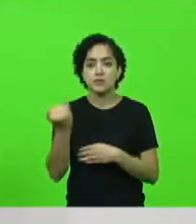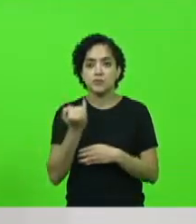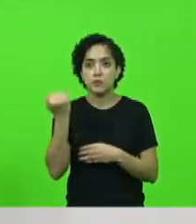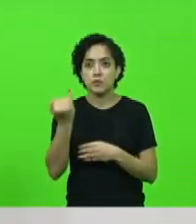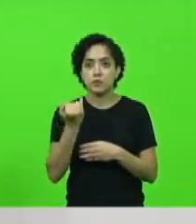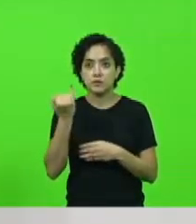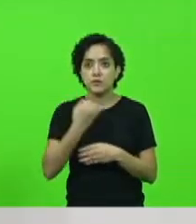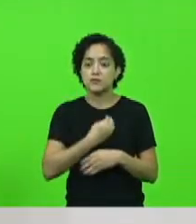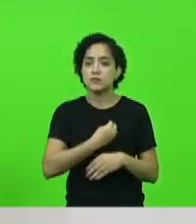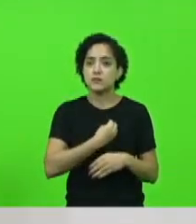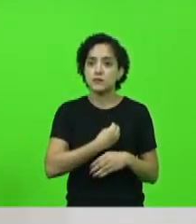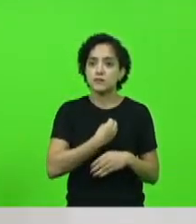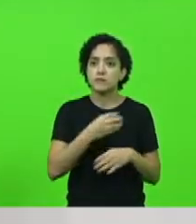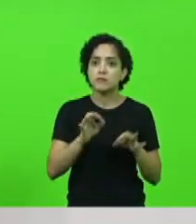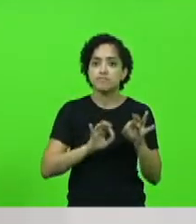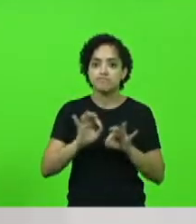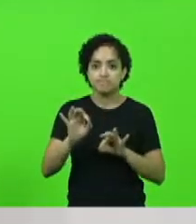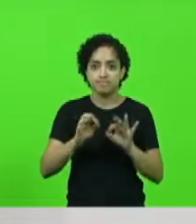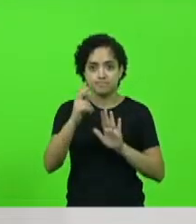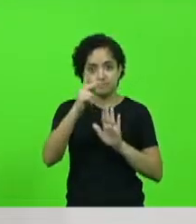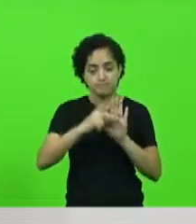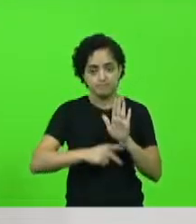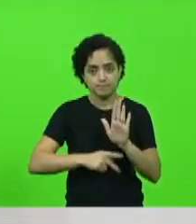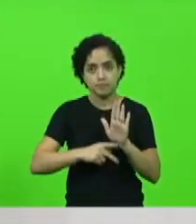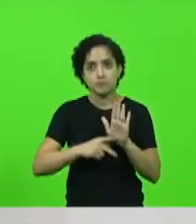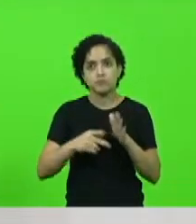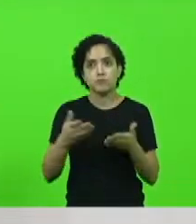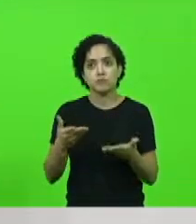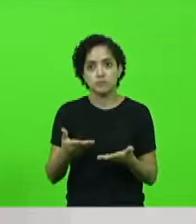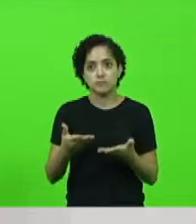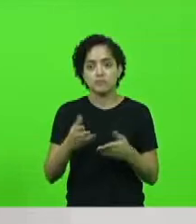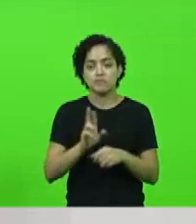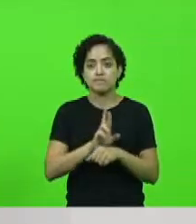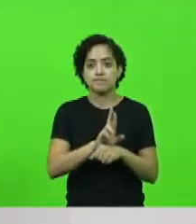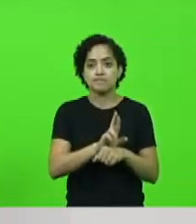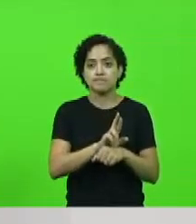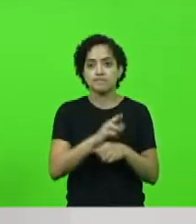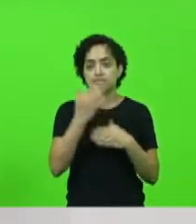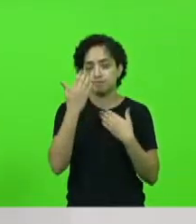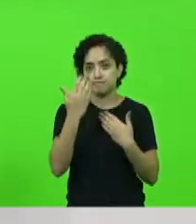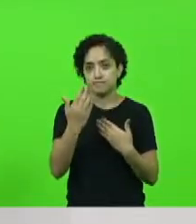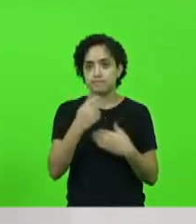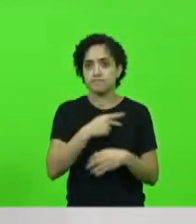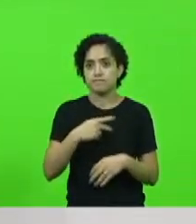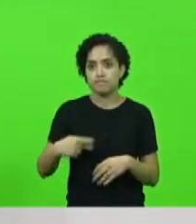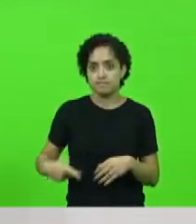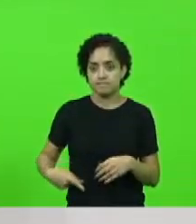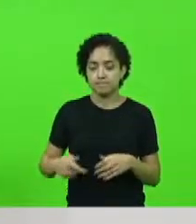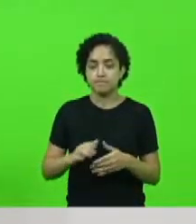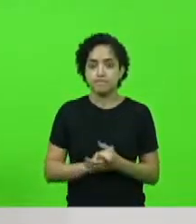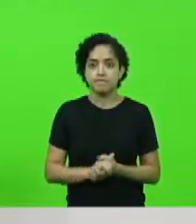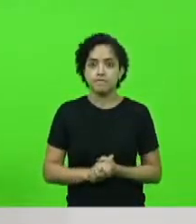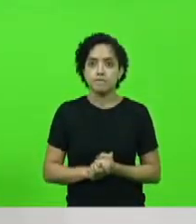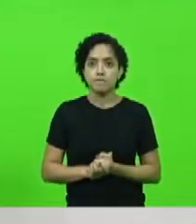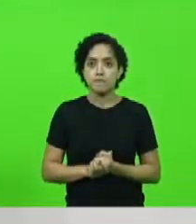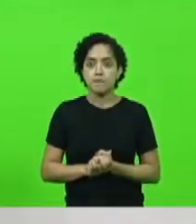da nossa construção e desse projeto coletivo no qual nós representamos. Muito obrigado, senhor presidente, por esta oportunidade.